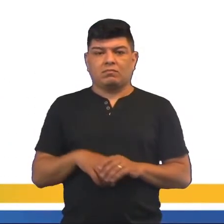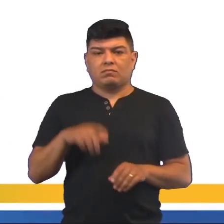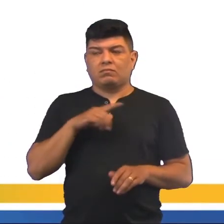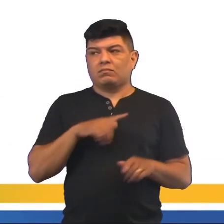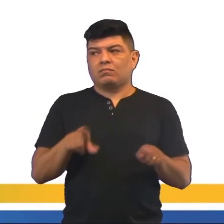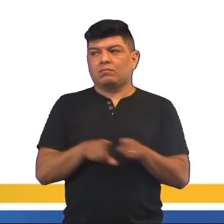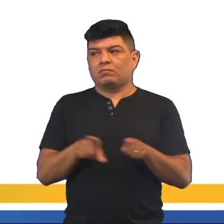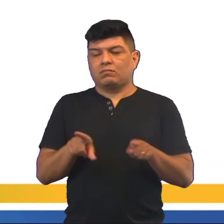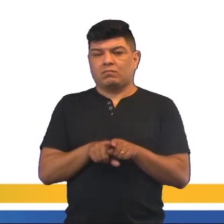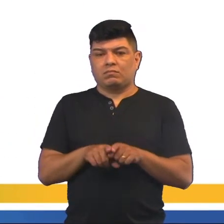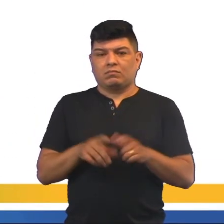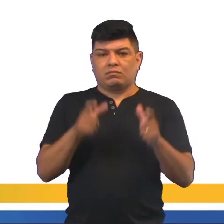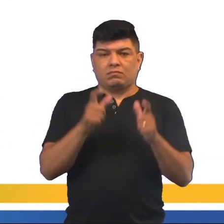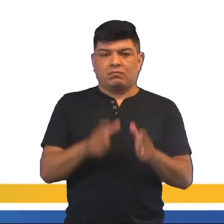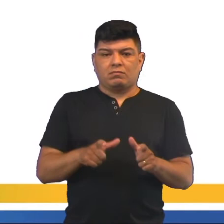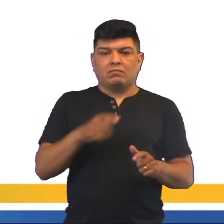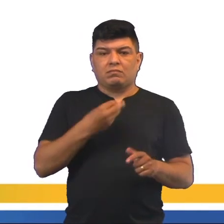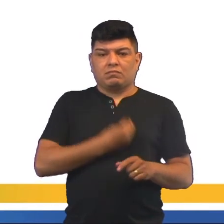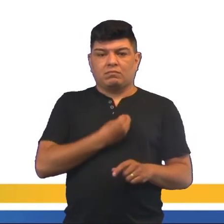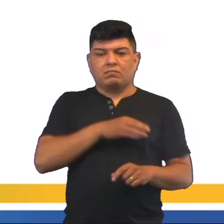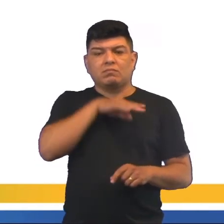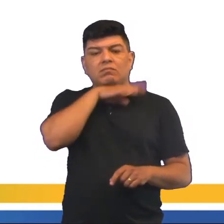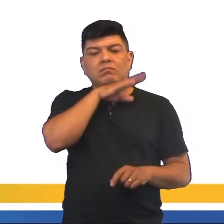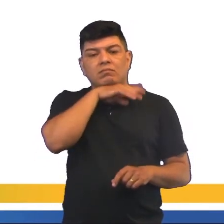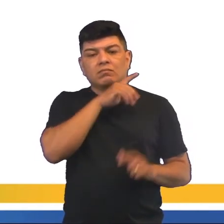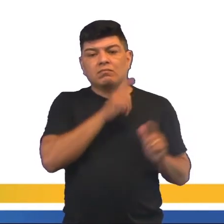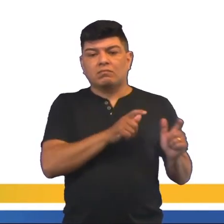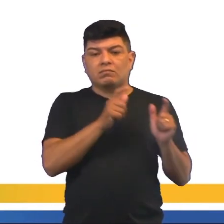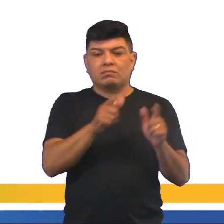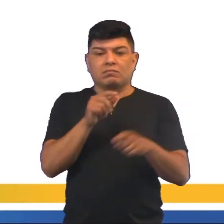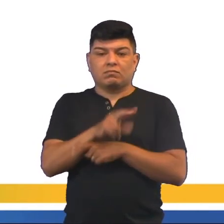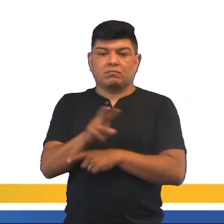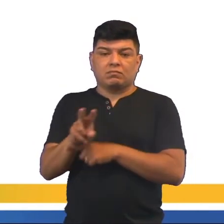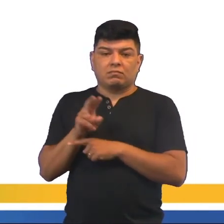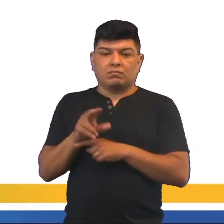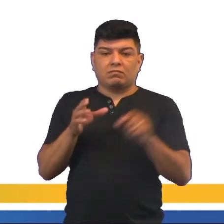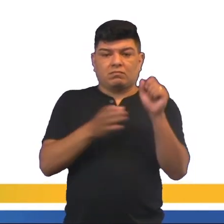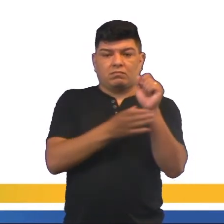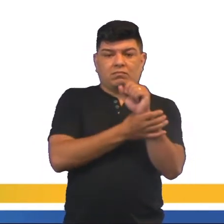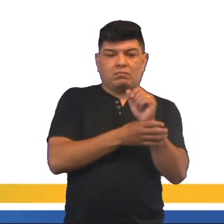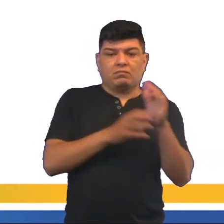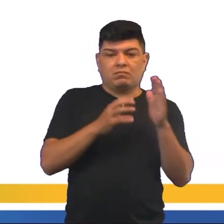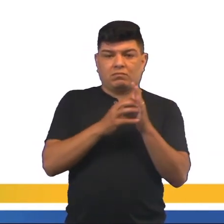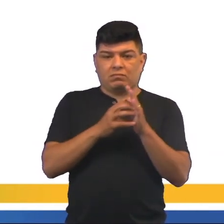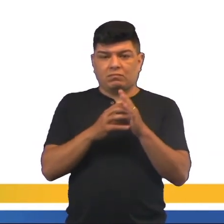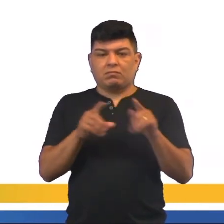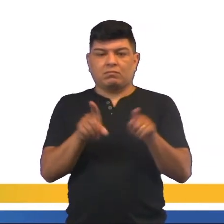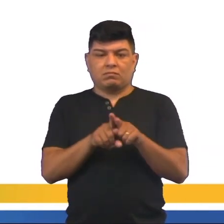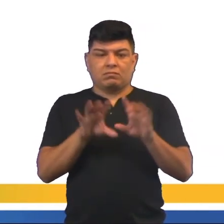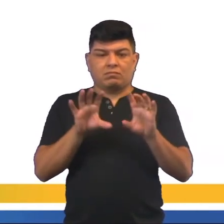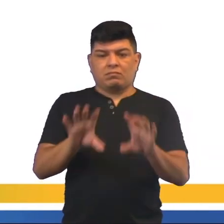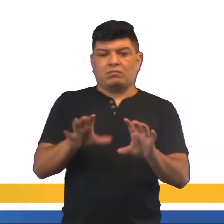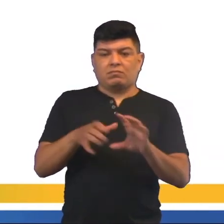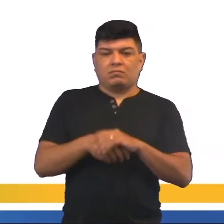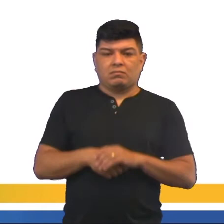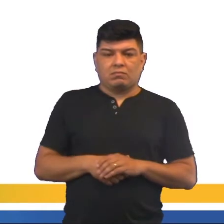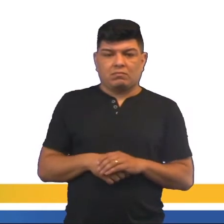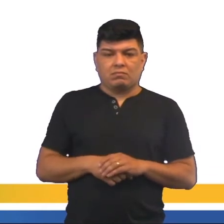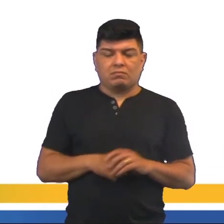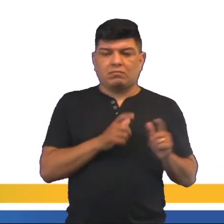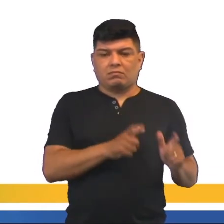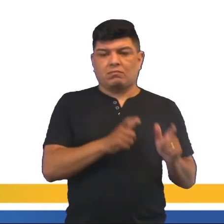Nós temos também os refúgios de vida silvestre, que são unidades de conservação de proteção integral. Nesse caso, né,